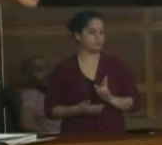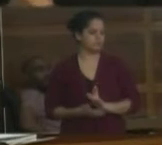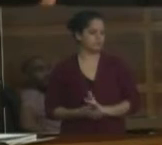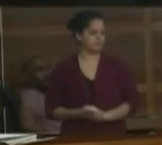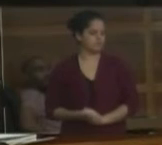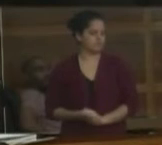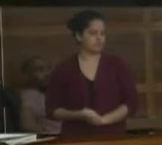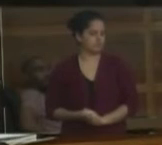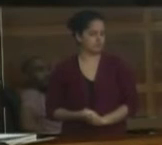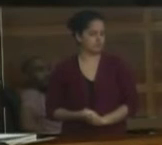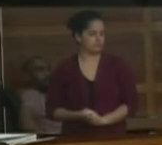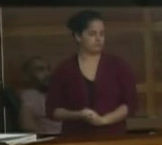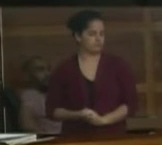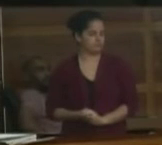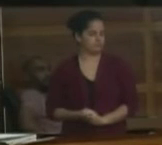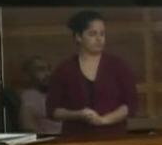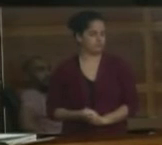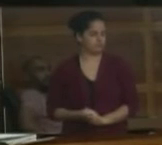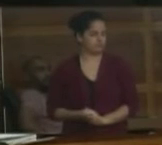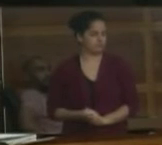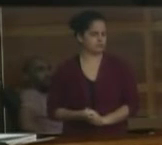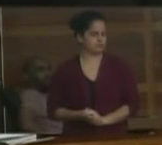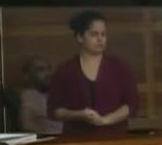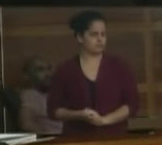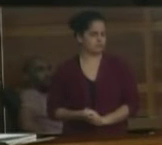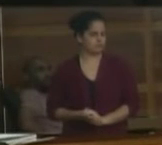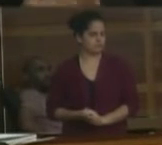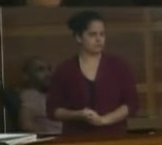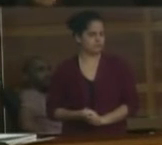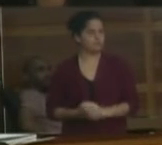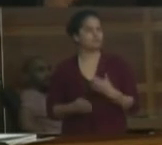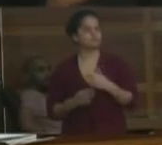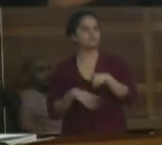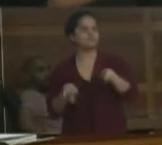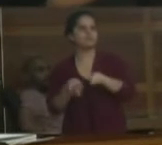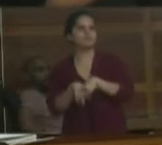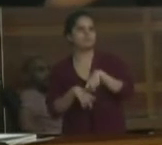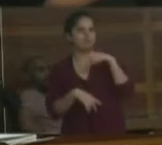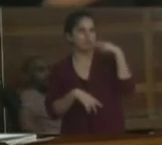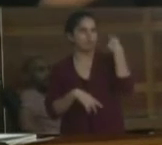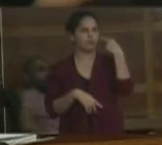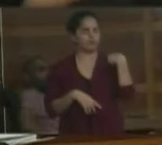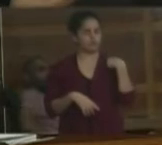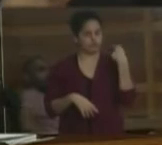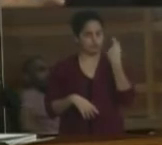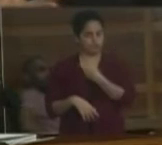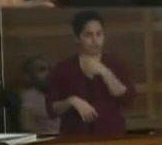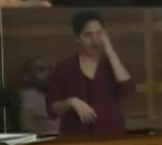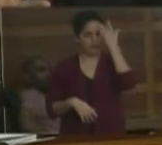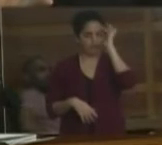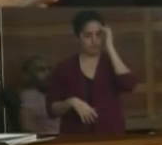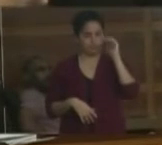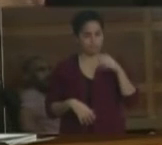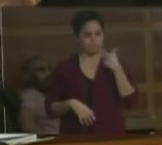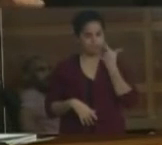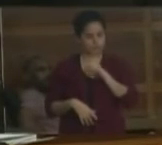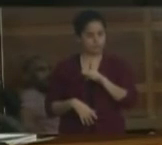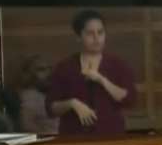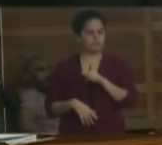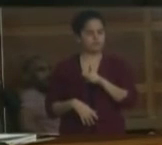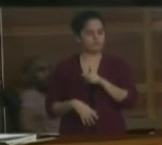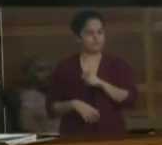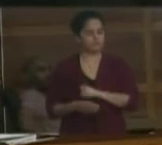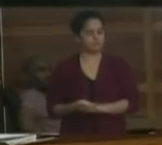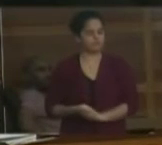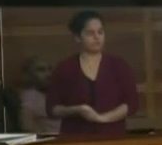que achamos pelo bom direito que nós vamos vencer e nós já vencemos uma vez e temos certeza que nós vamos